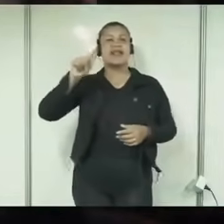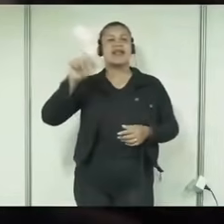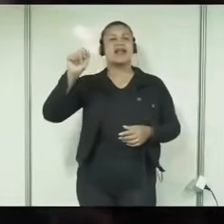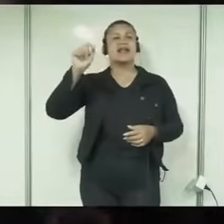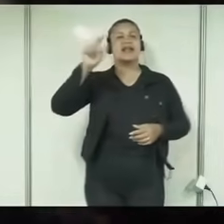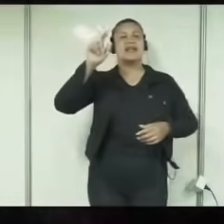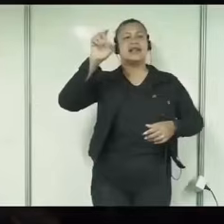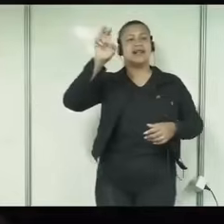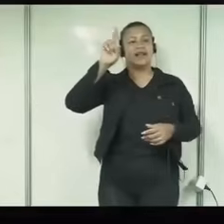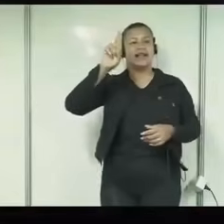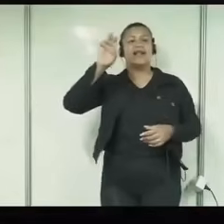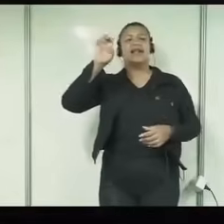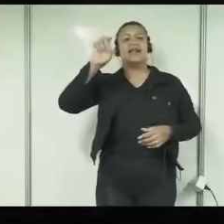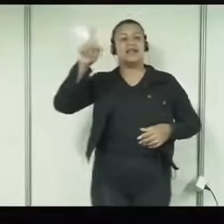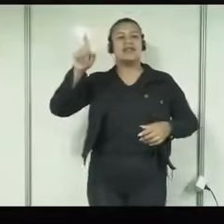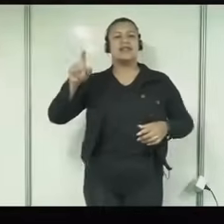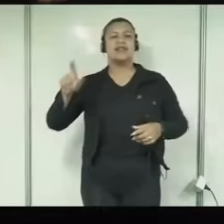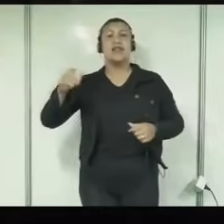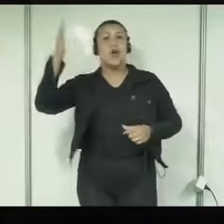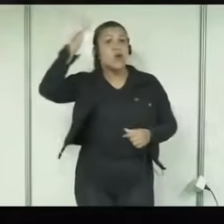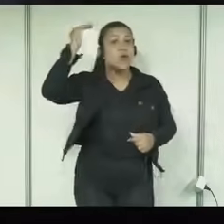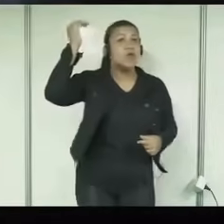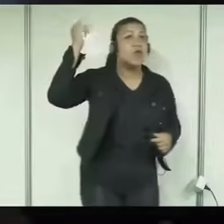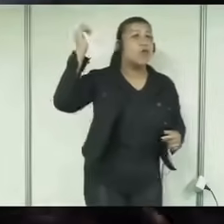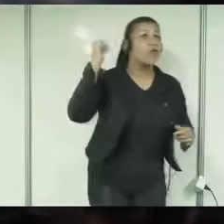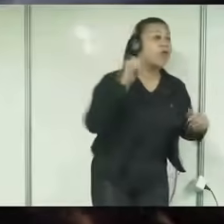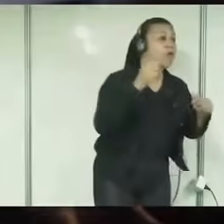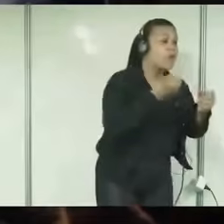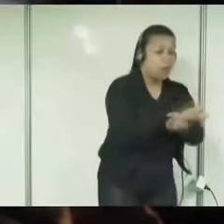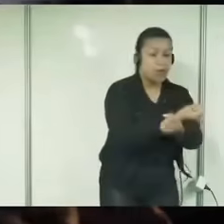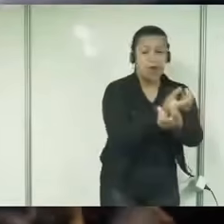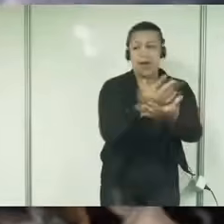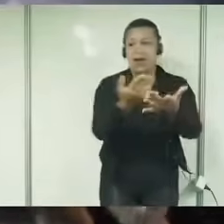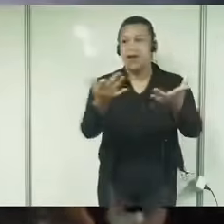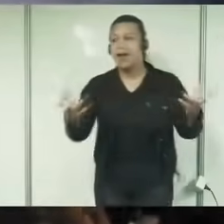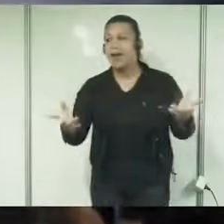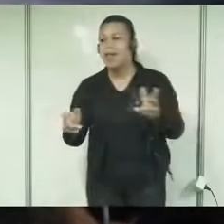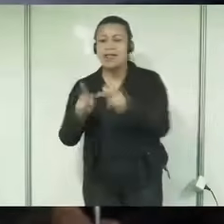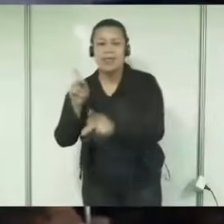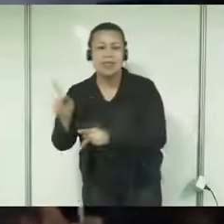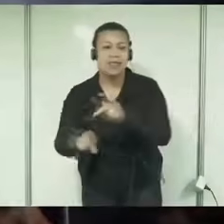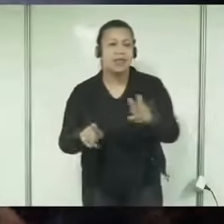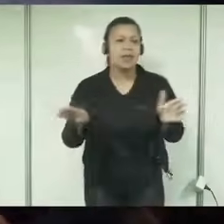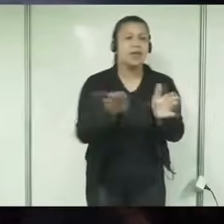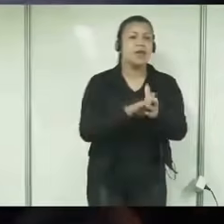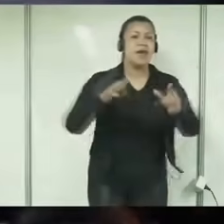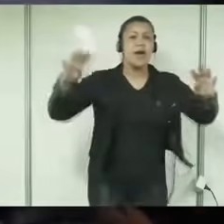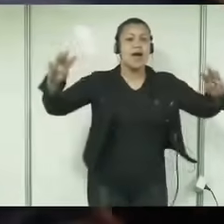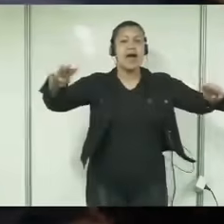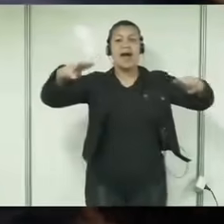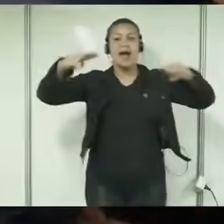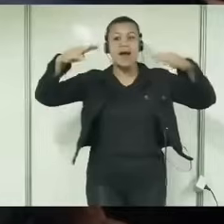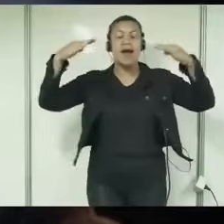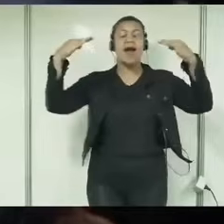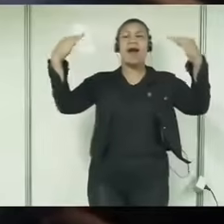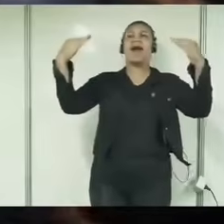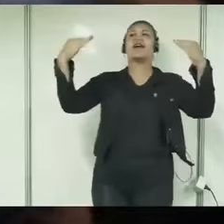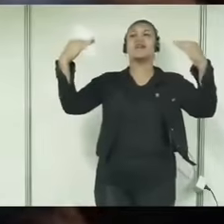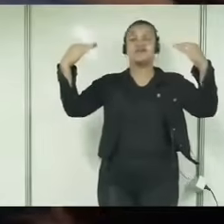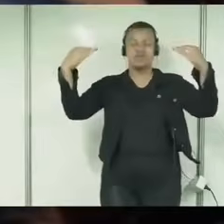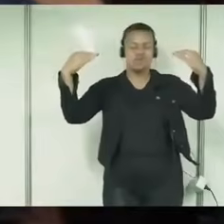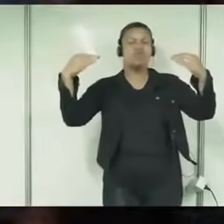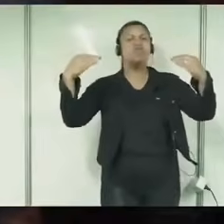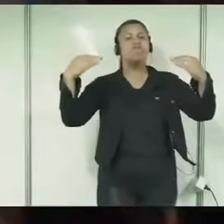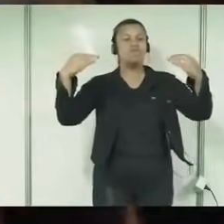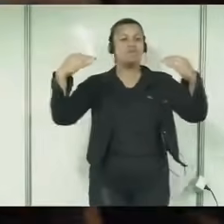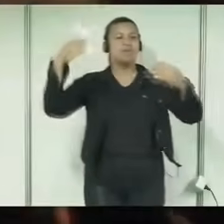Sua fama se espalhou e todos vinham ver o fenômeno de um